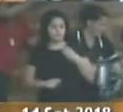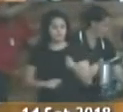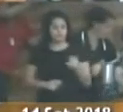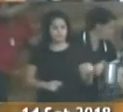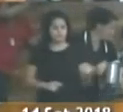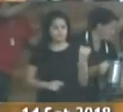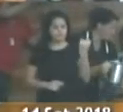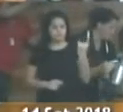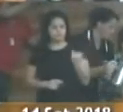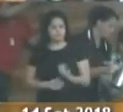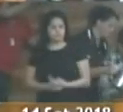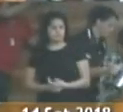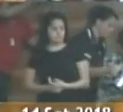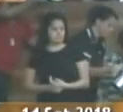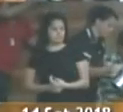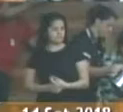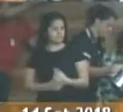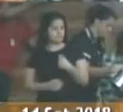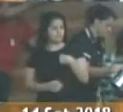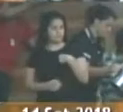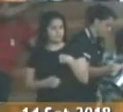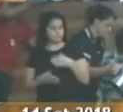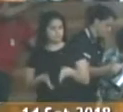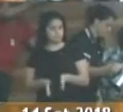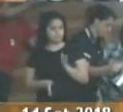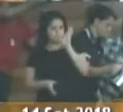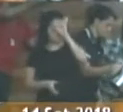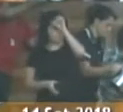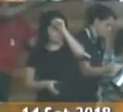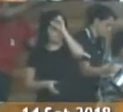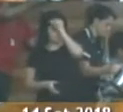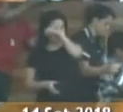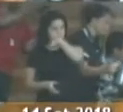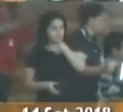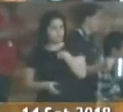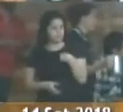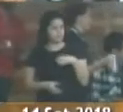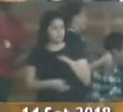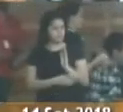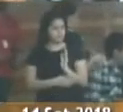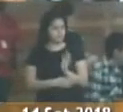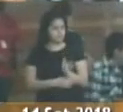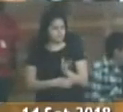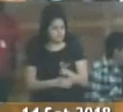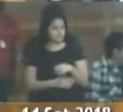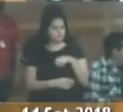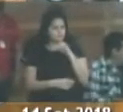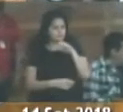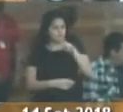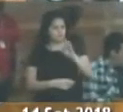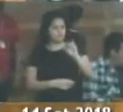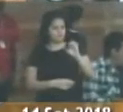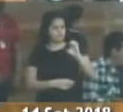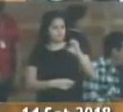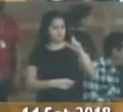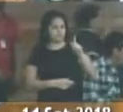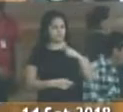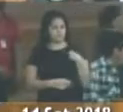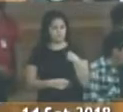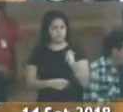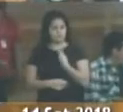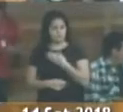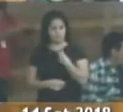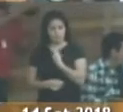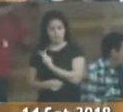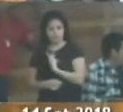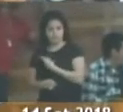elas. Estou sempre aqui para aprender. Então, já, dona Regina, nossa conversa foi privada, mas